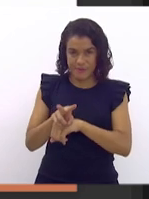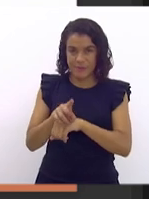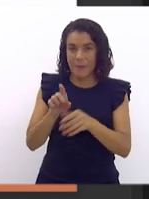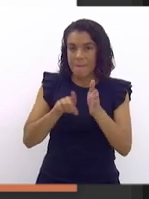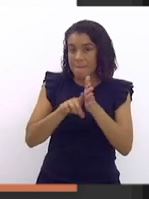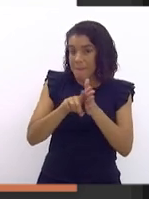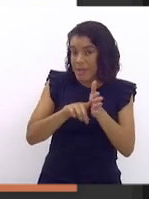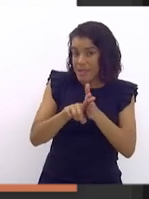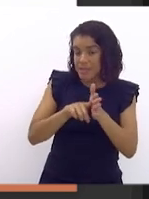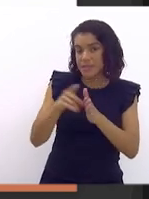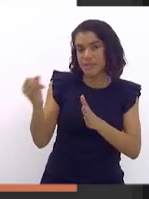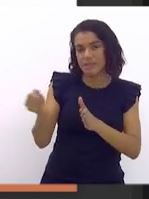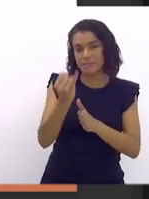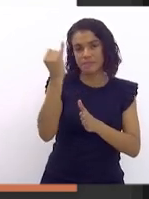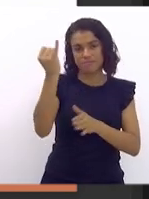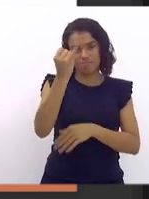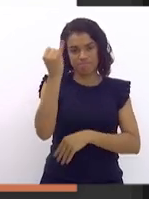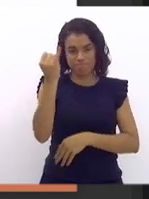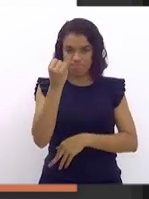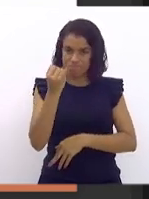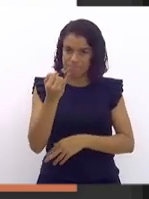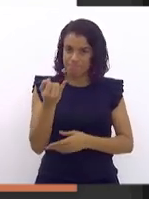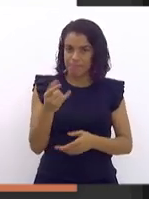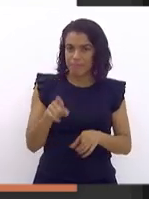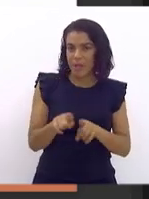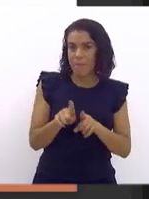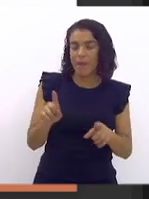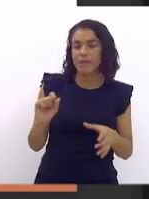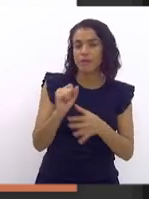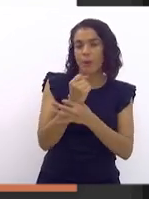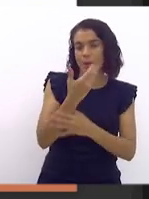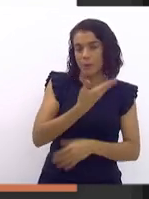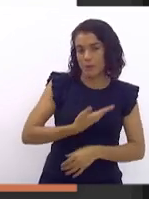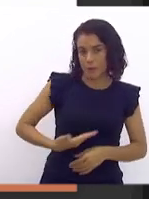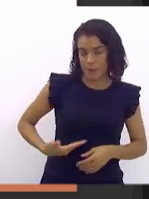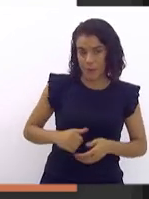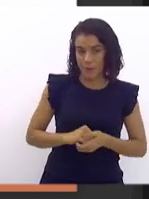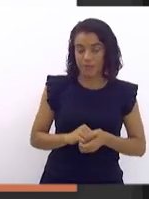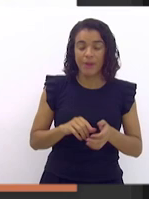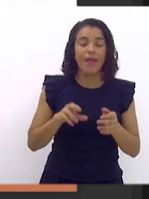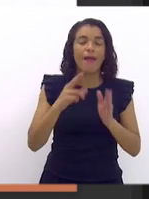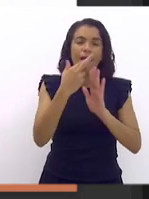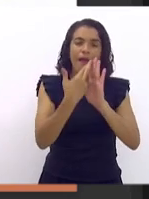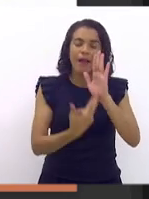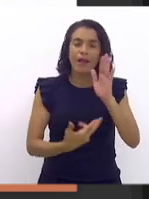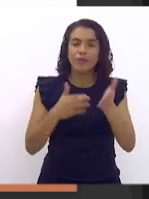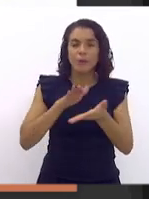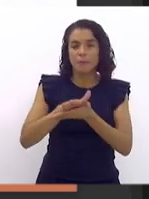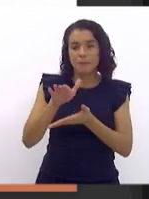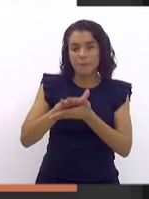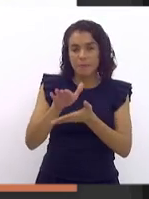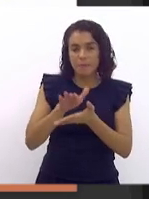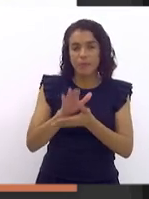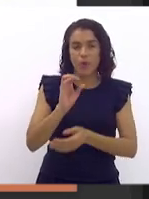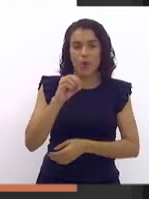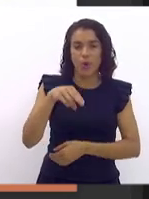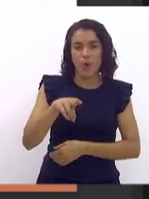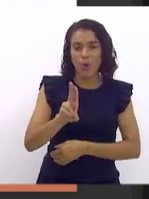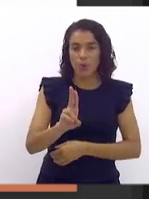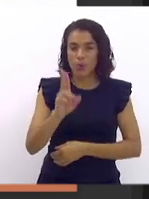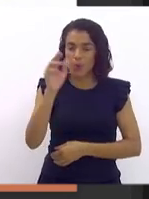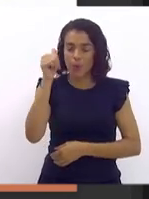que sejam de alta relevância e que estejam em domínio público. Então, relatórios publicados pela ONU